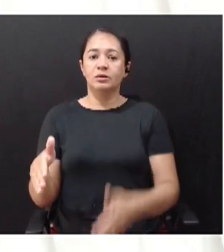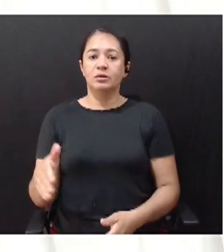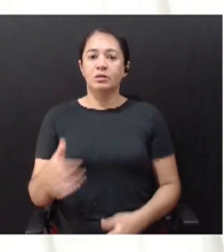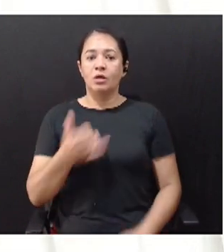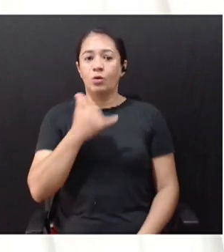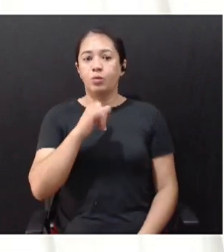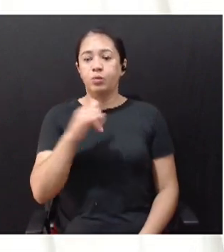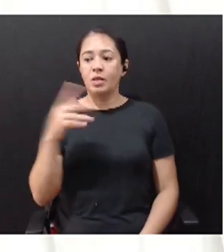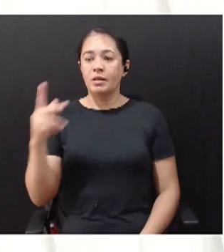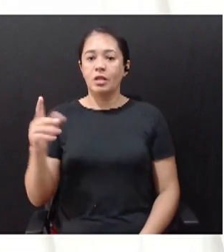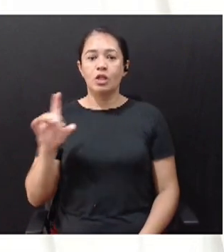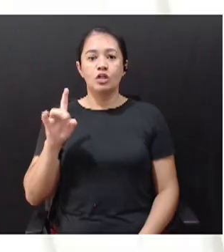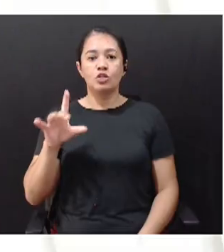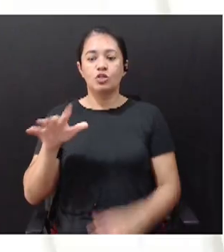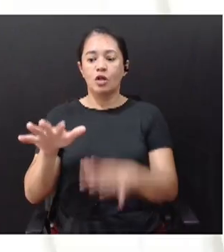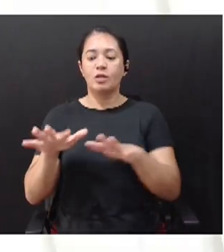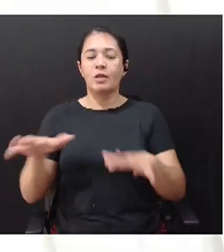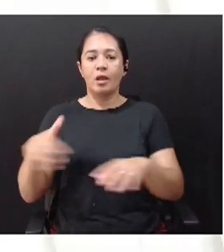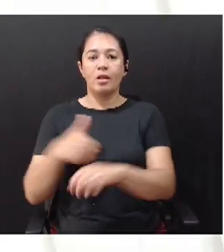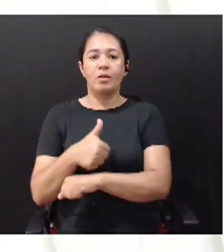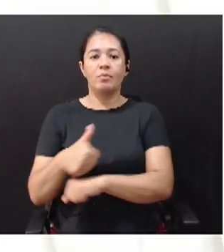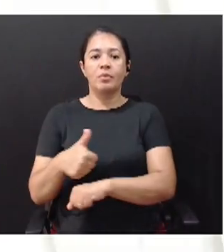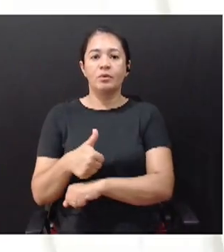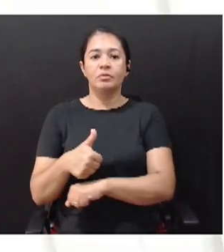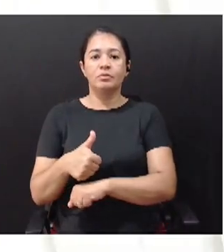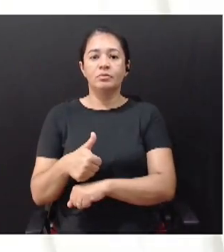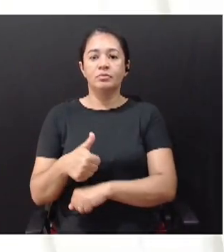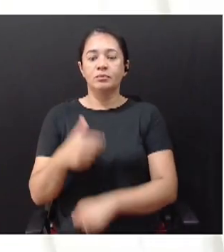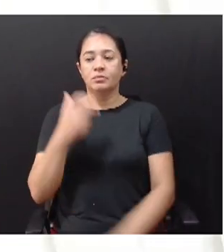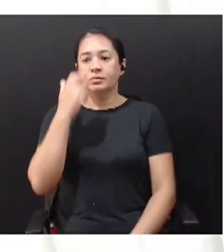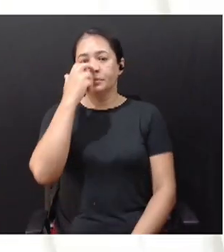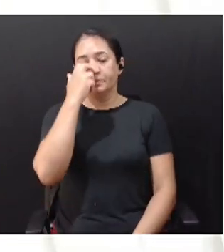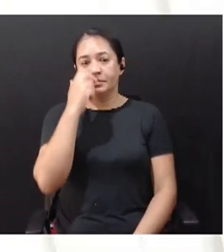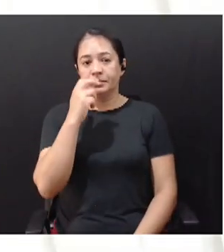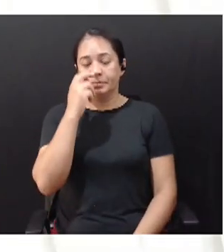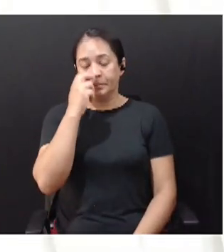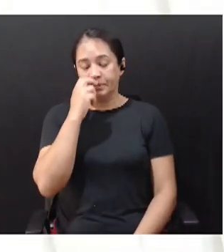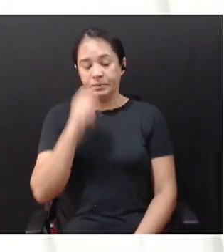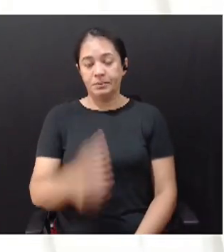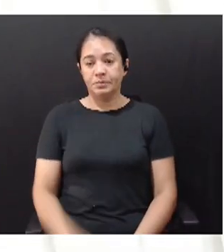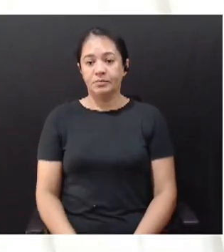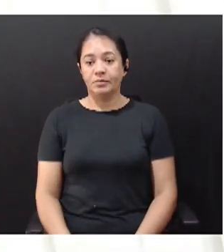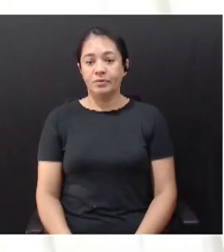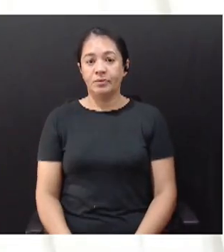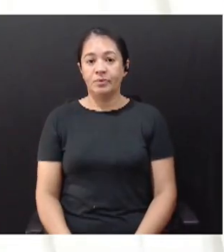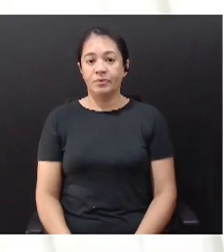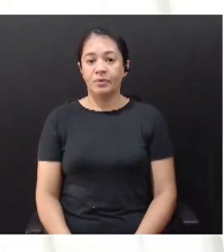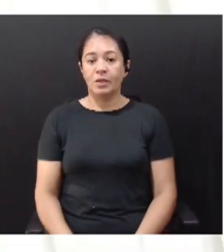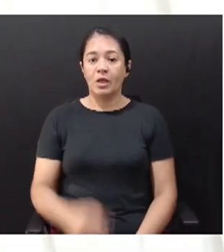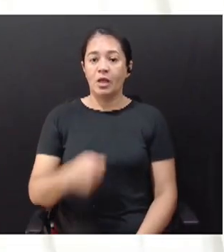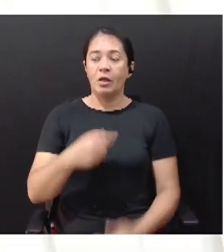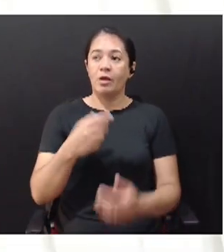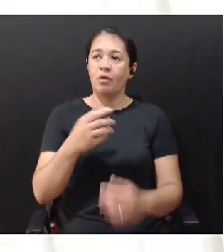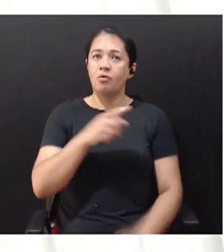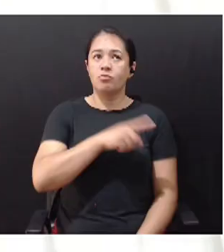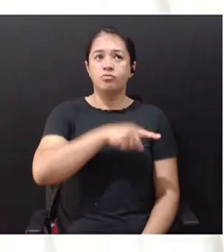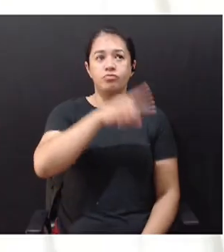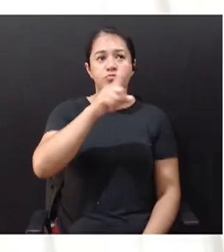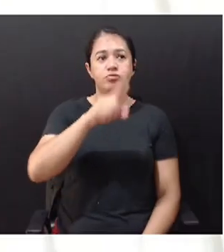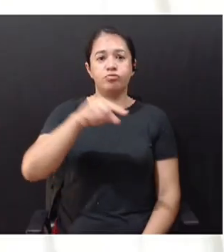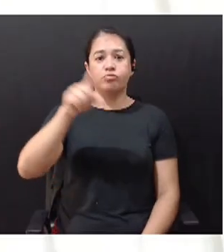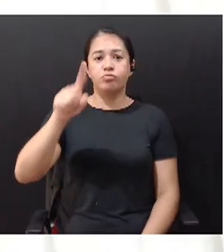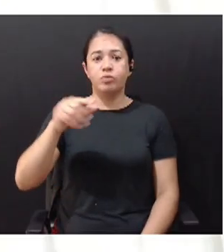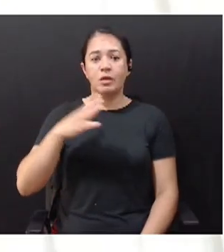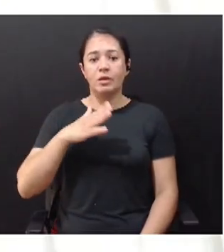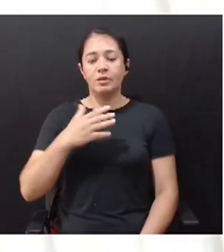âmbito profissional, né? Então, assim, se eu pego o meu gráfico da qualidade de vida, eu dou um valor para a